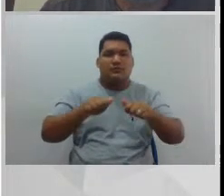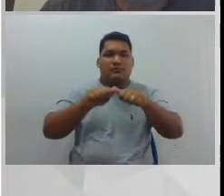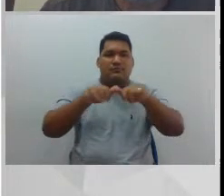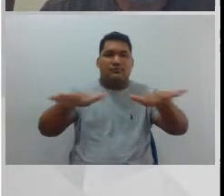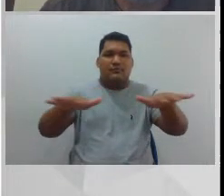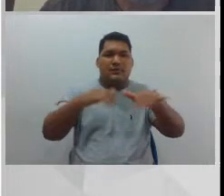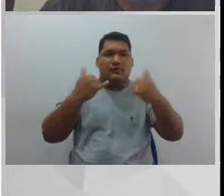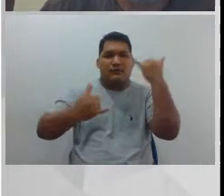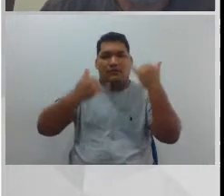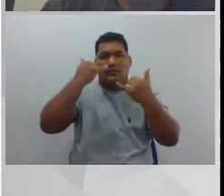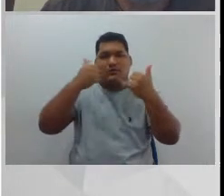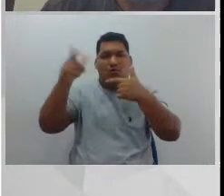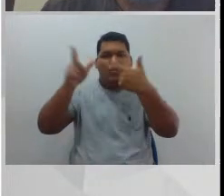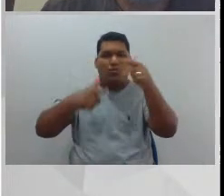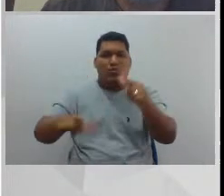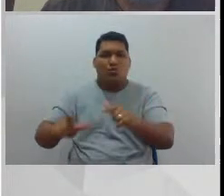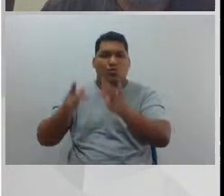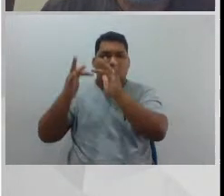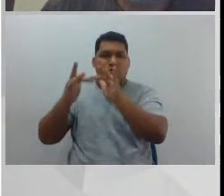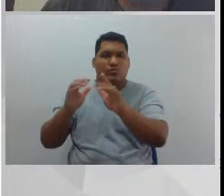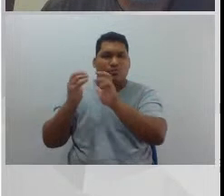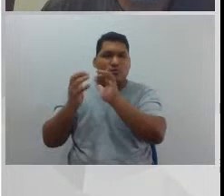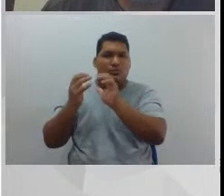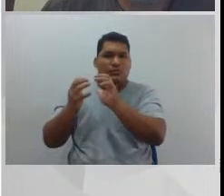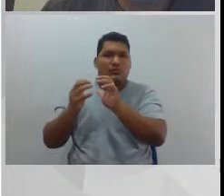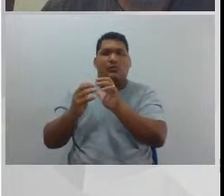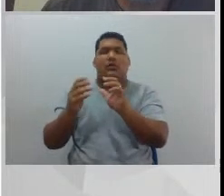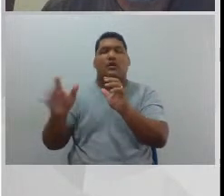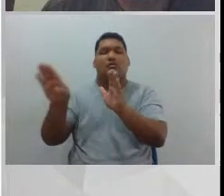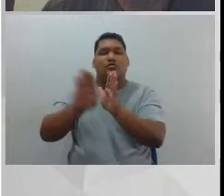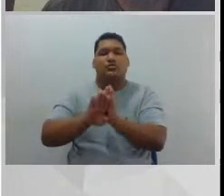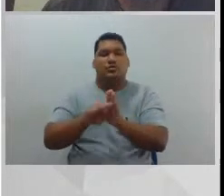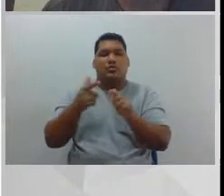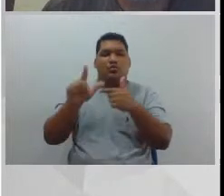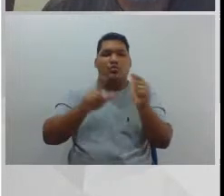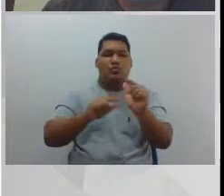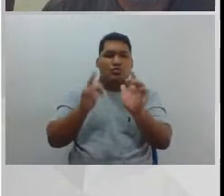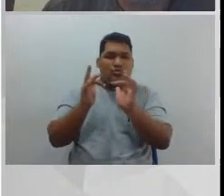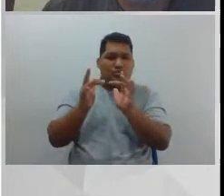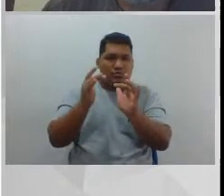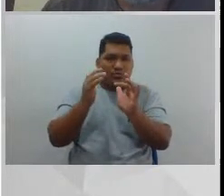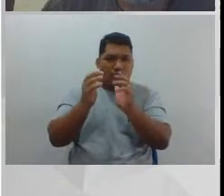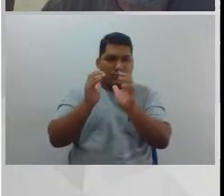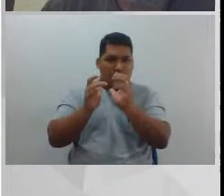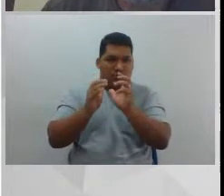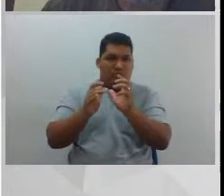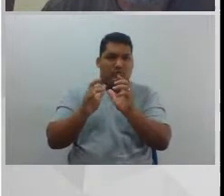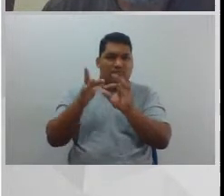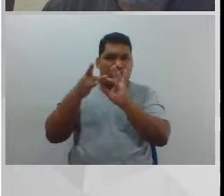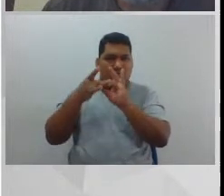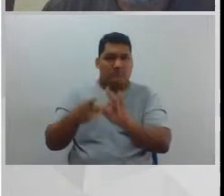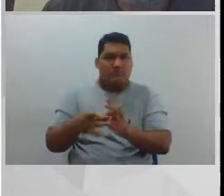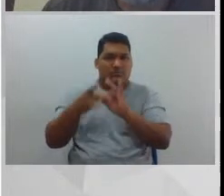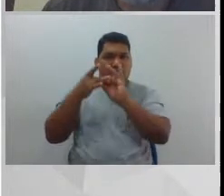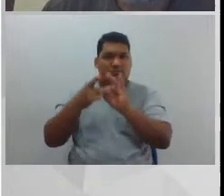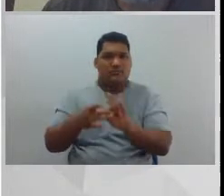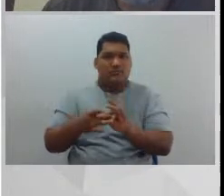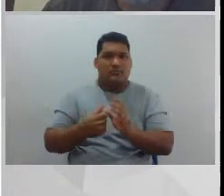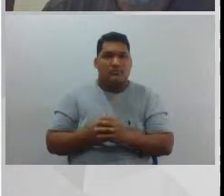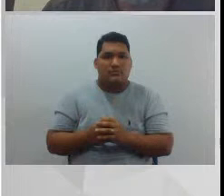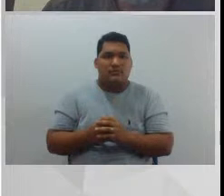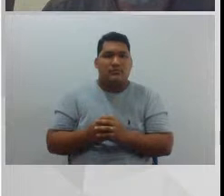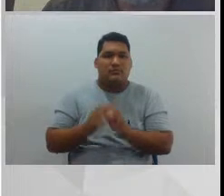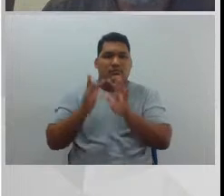né, e chega nos outros neurônios por meio da conexão que são as sinapses. A conexão entre os neurônios não